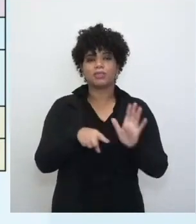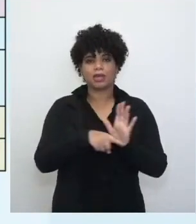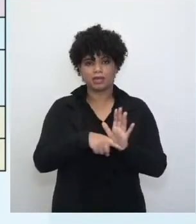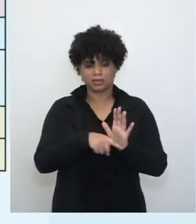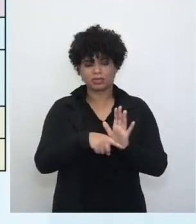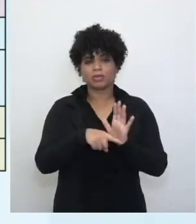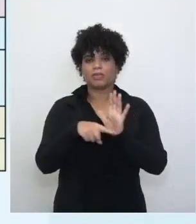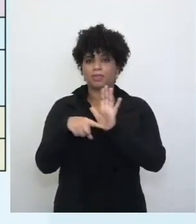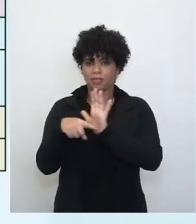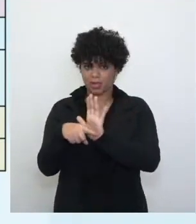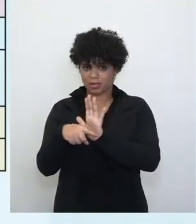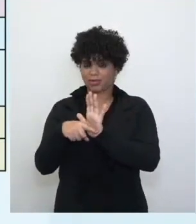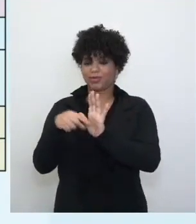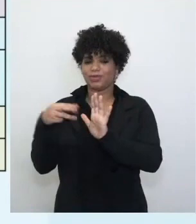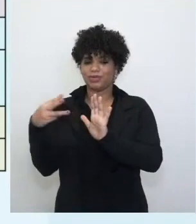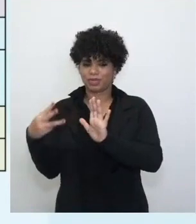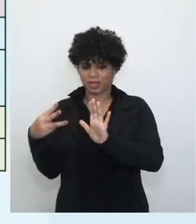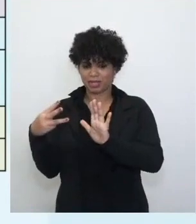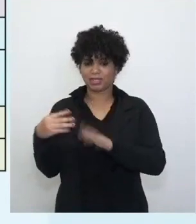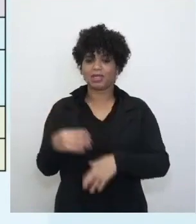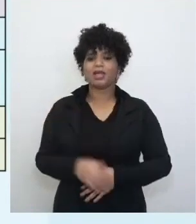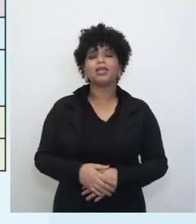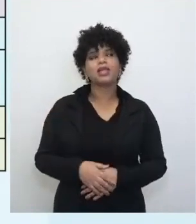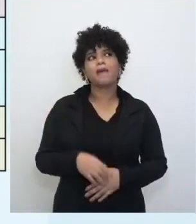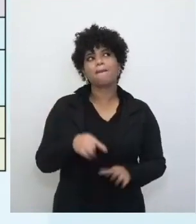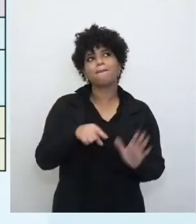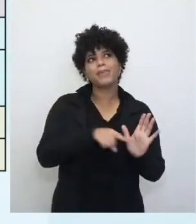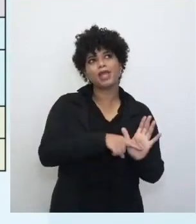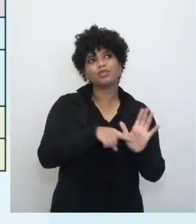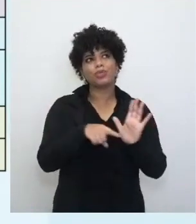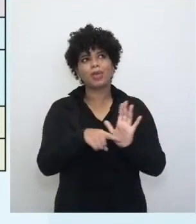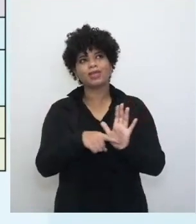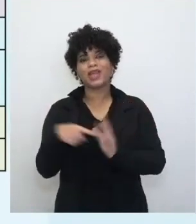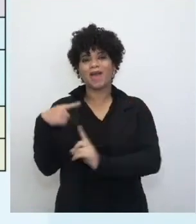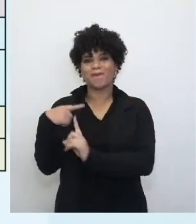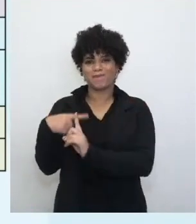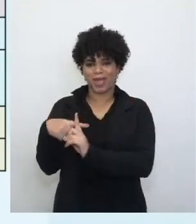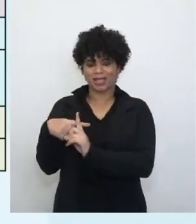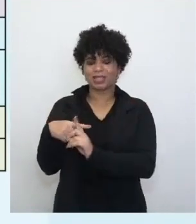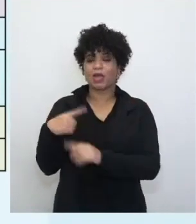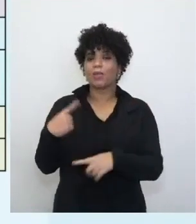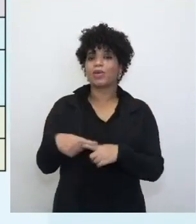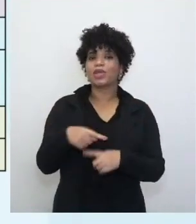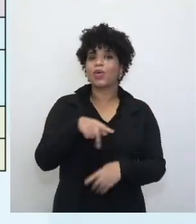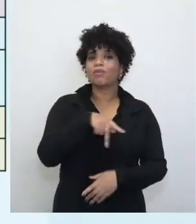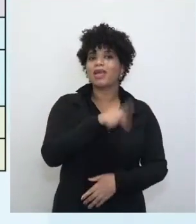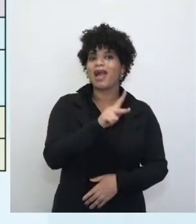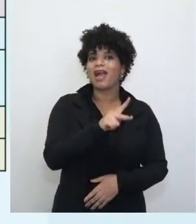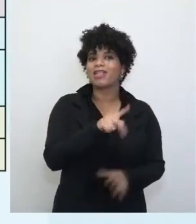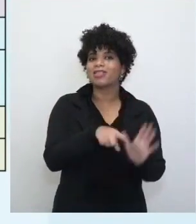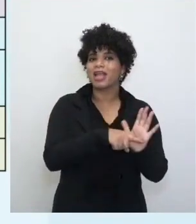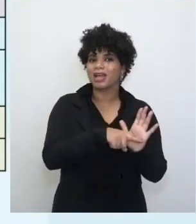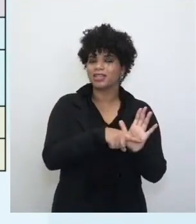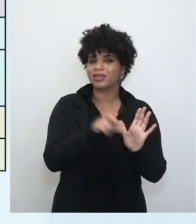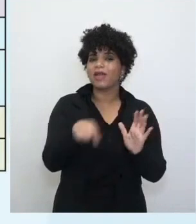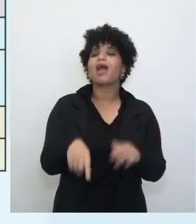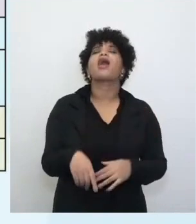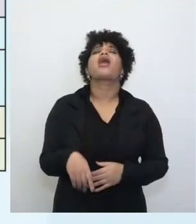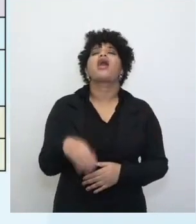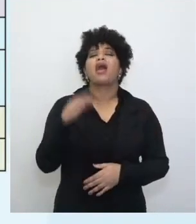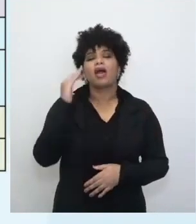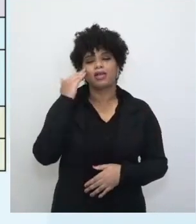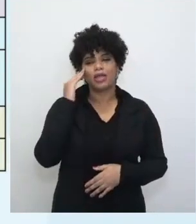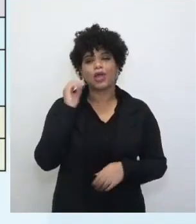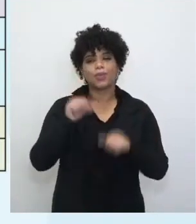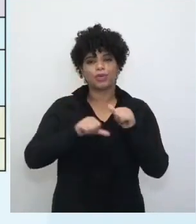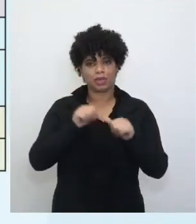x menos menos 3, e menos com menos virar mais. Ah, então o k é negativo. Ah, tá bom. Então, eu sempre olho lá e troco o